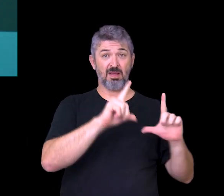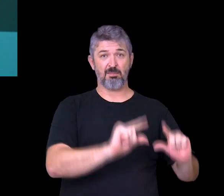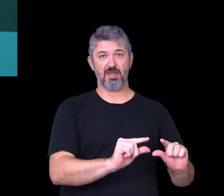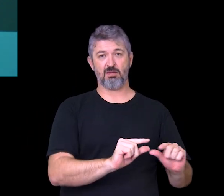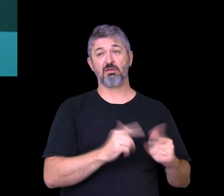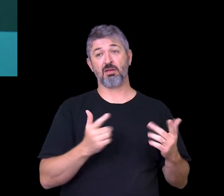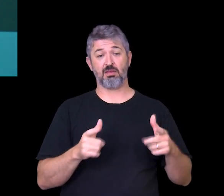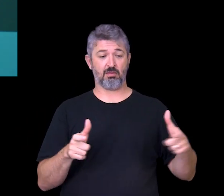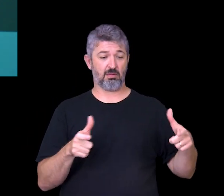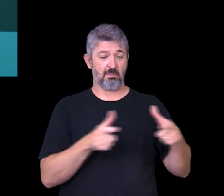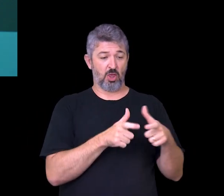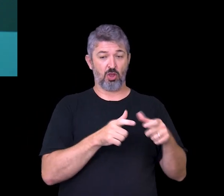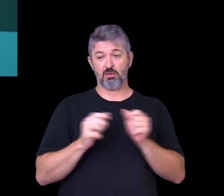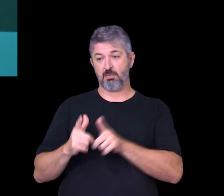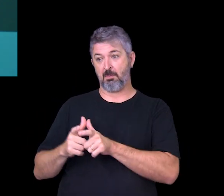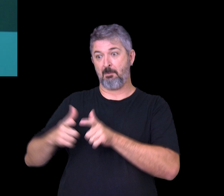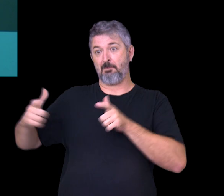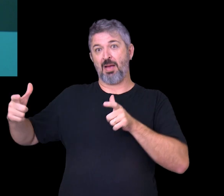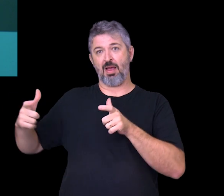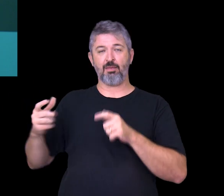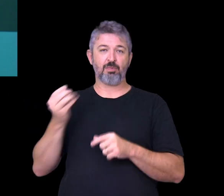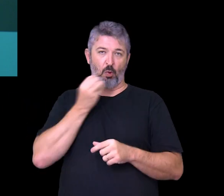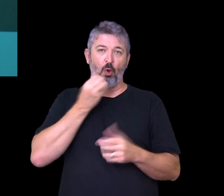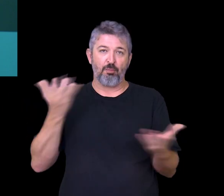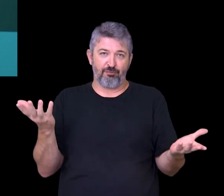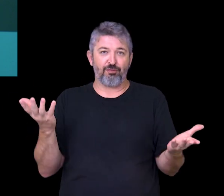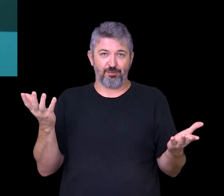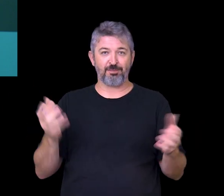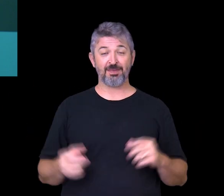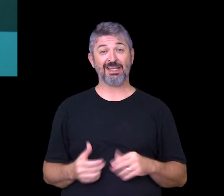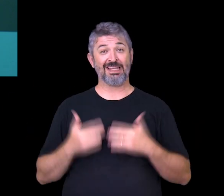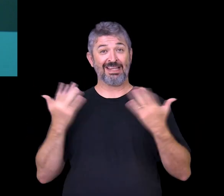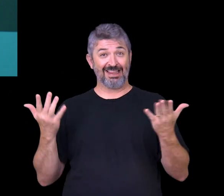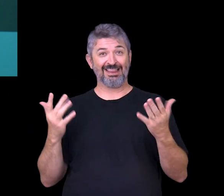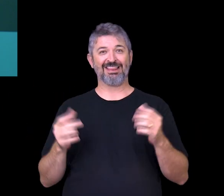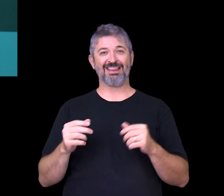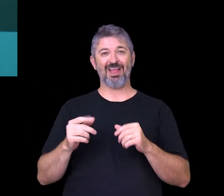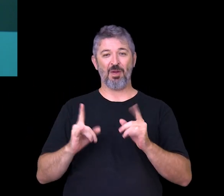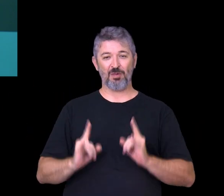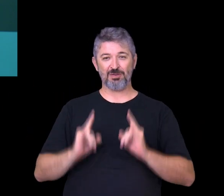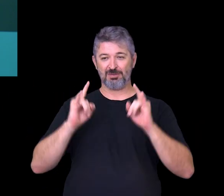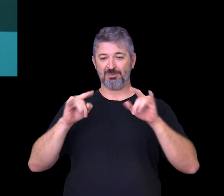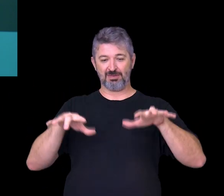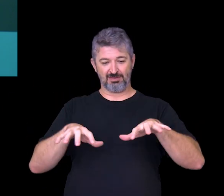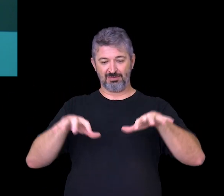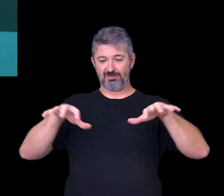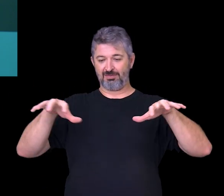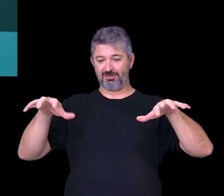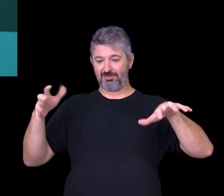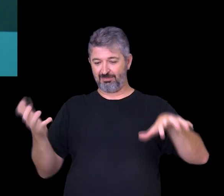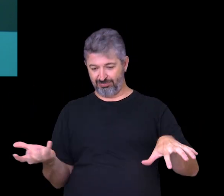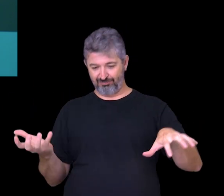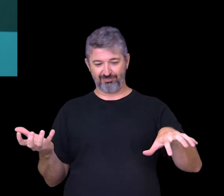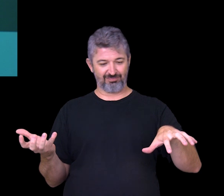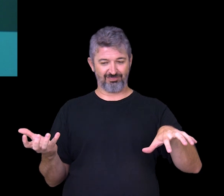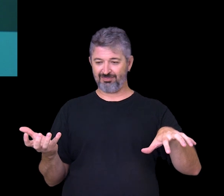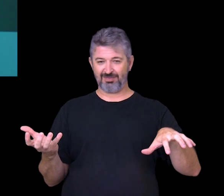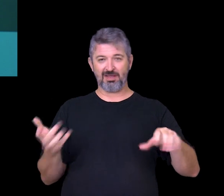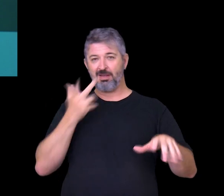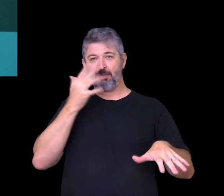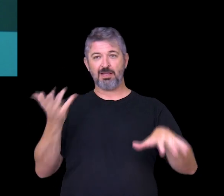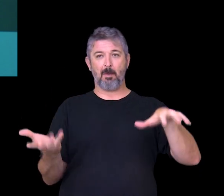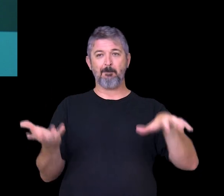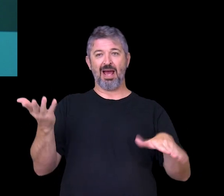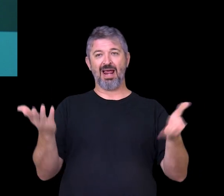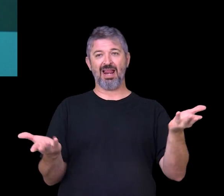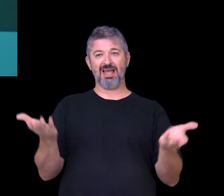do que a outra, por razões óbvias. E aí ele pega esses 2 prédios e desloca para fazer um equilíbrio como se fosse uma balança. Como se